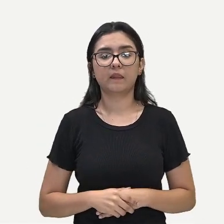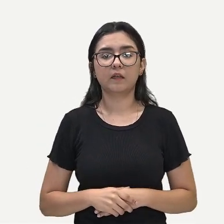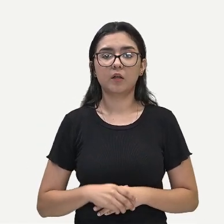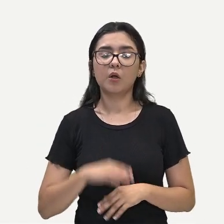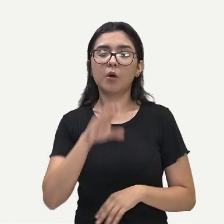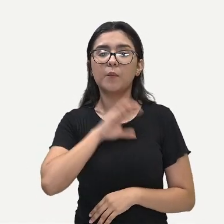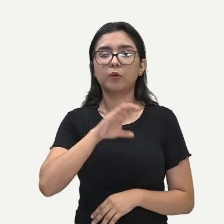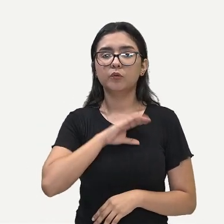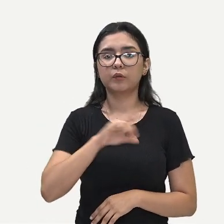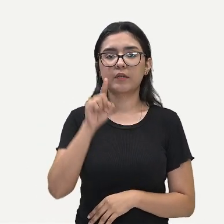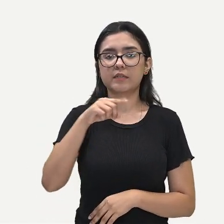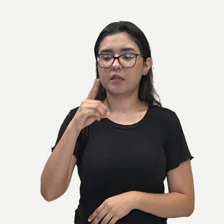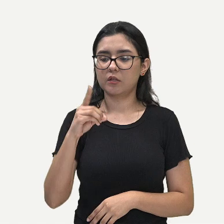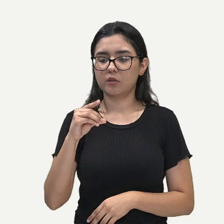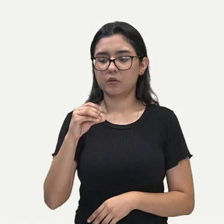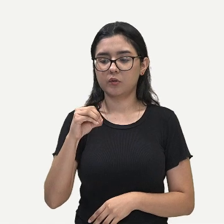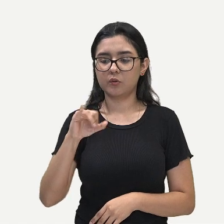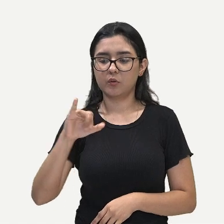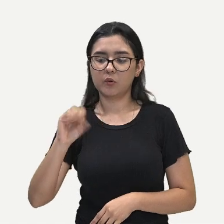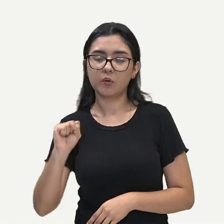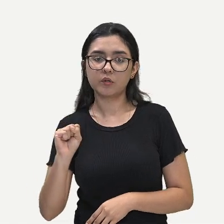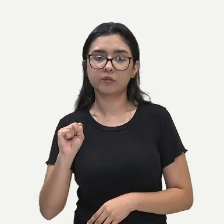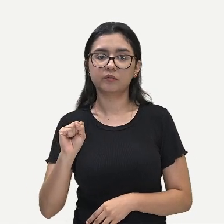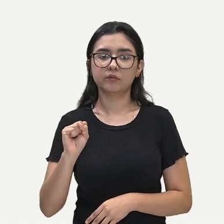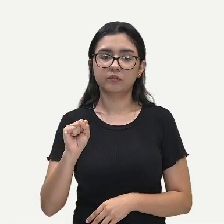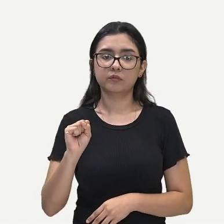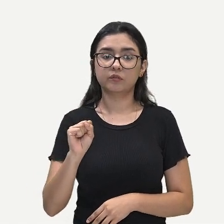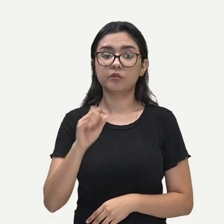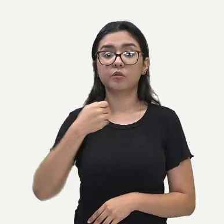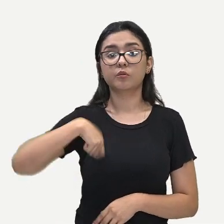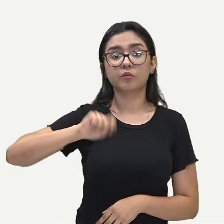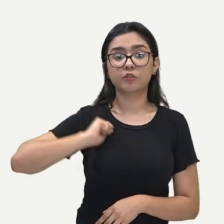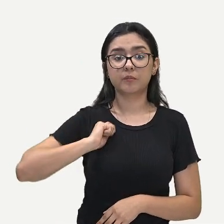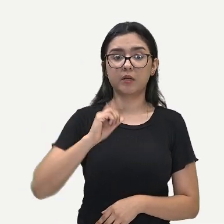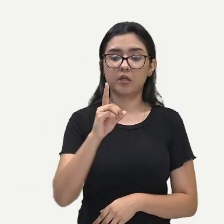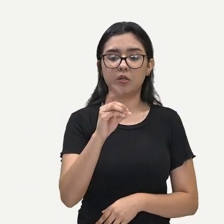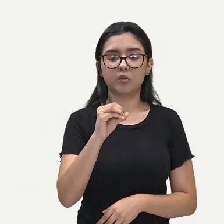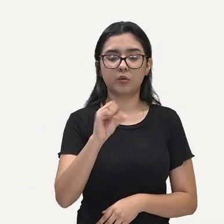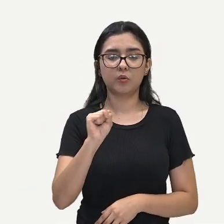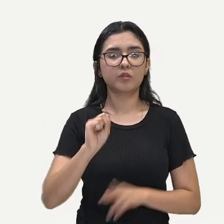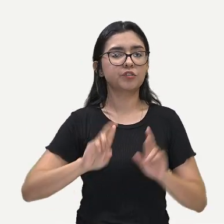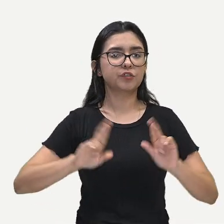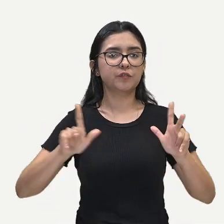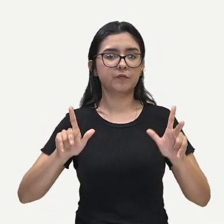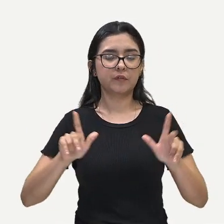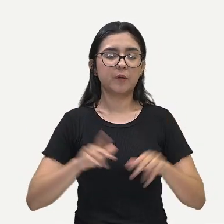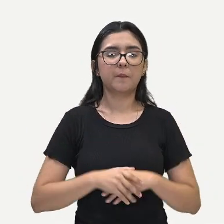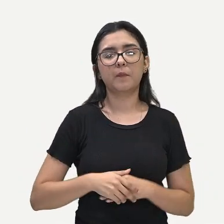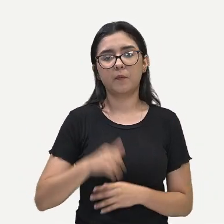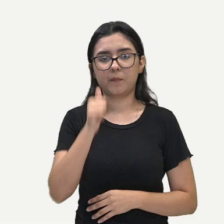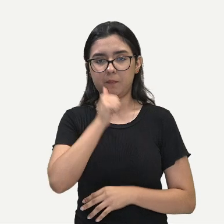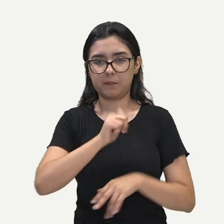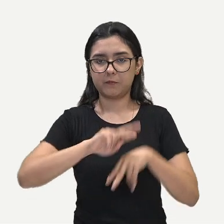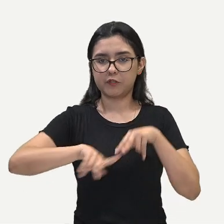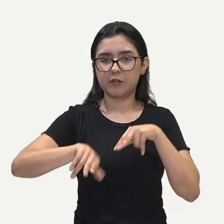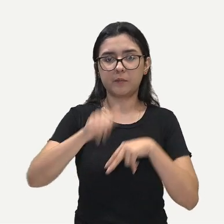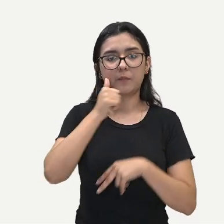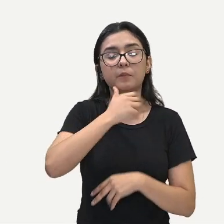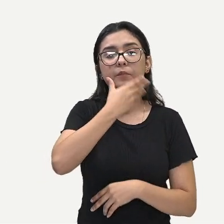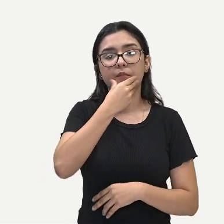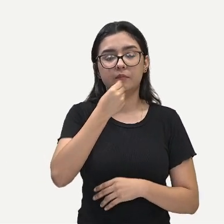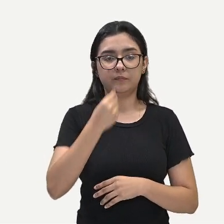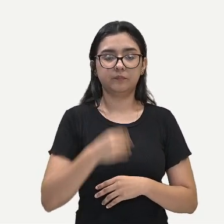temos 2 e 2. No espanhol vamos ter 2, tanto para o feminino quanto para o